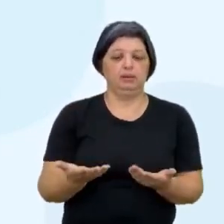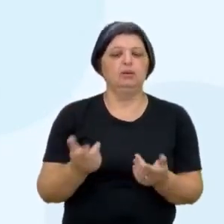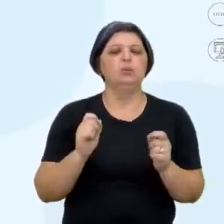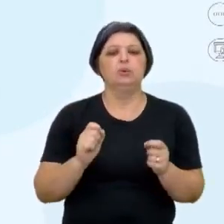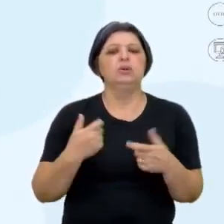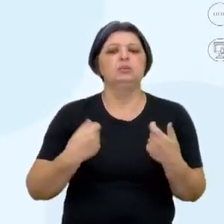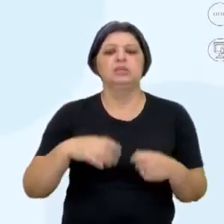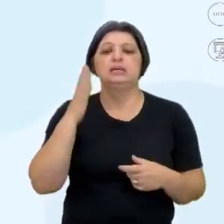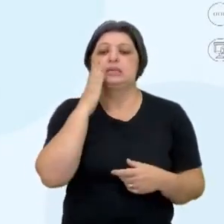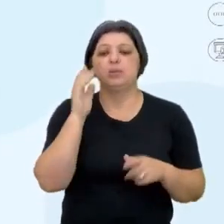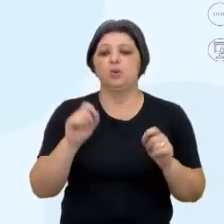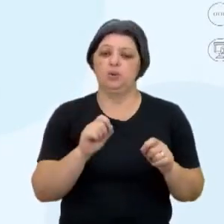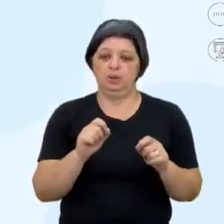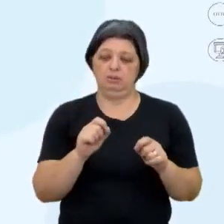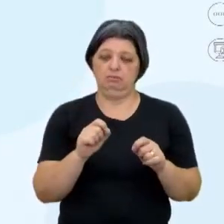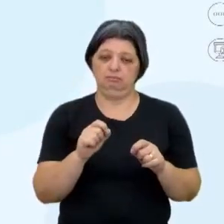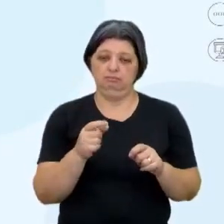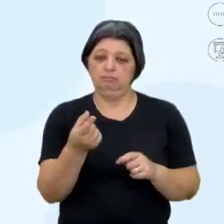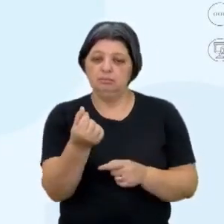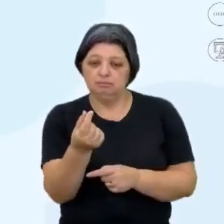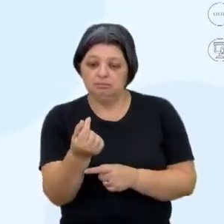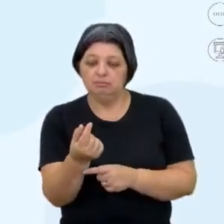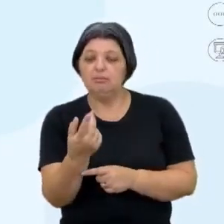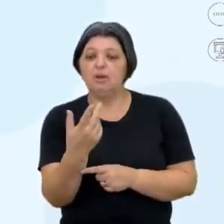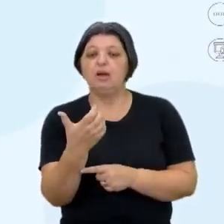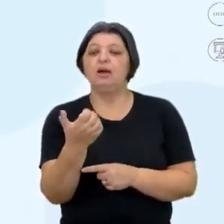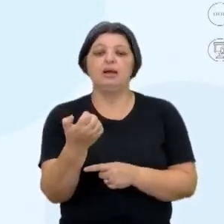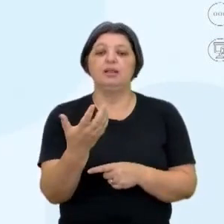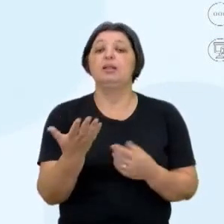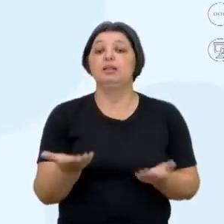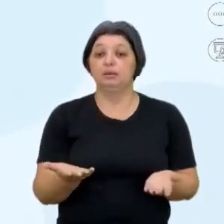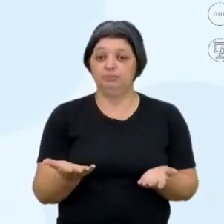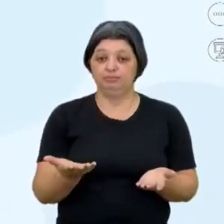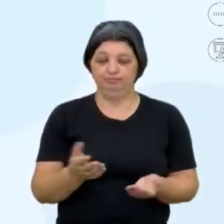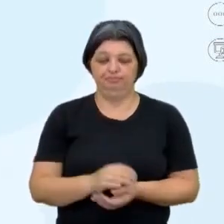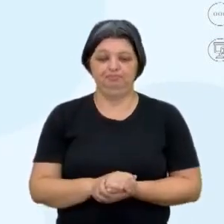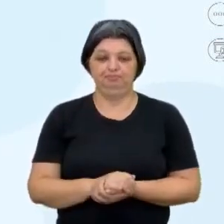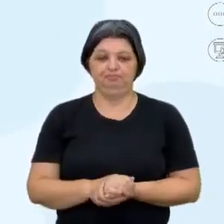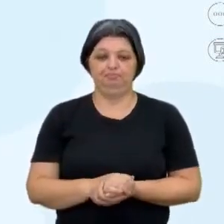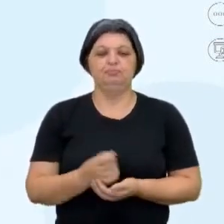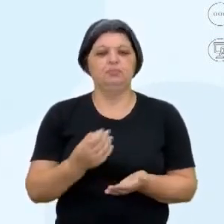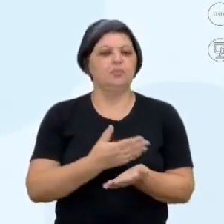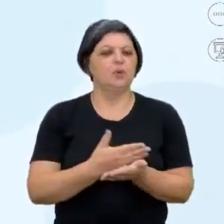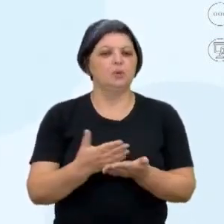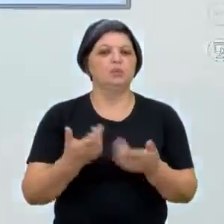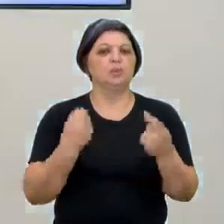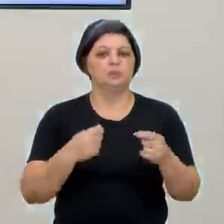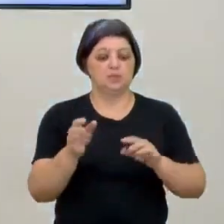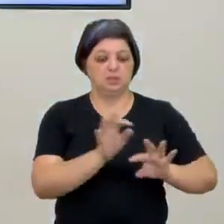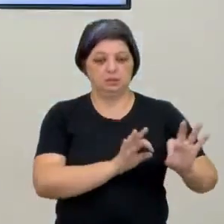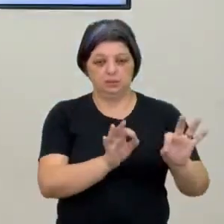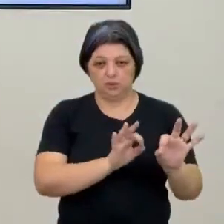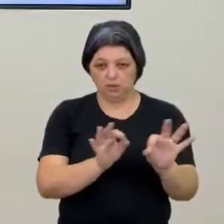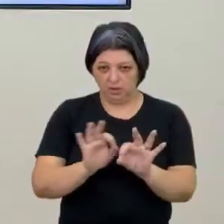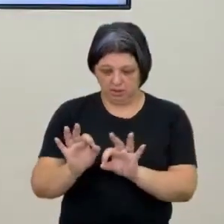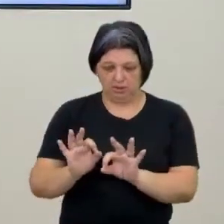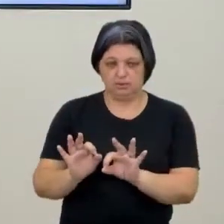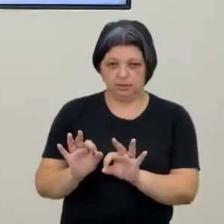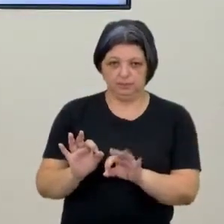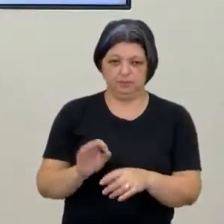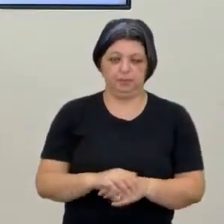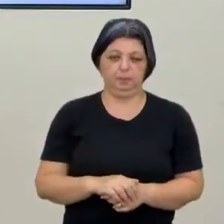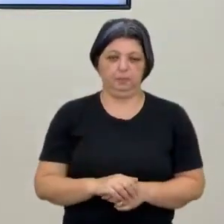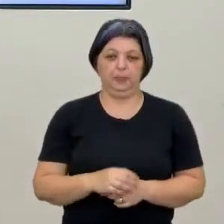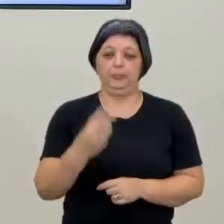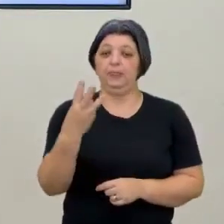saber? Quanto vale cada caneta, tá certo? Então, para começar, o que a gente pode fazer? Montar a equação. Eu vou fazer o seguinte, eu vou